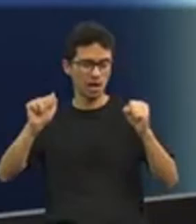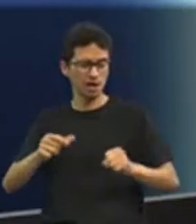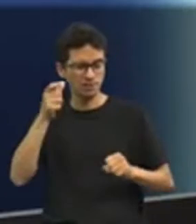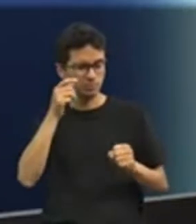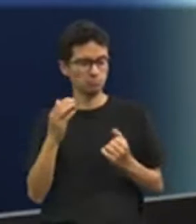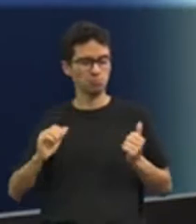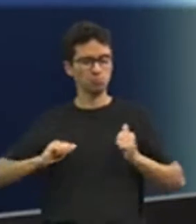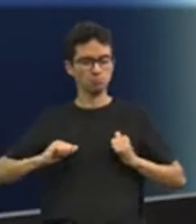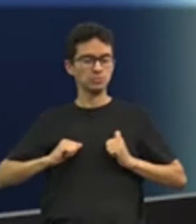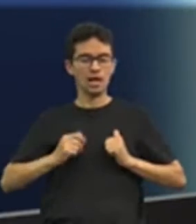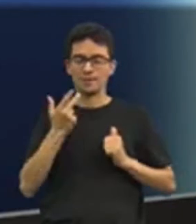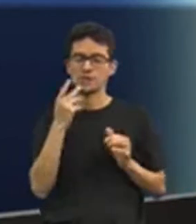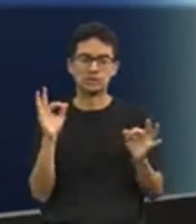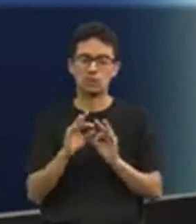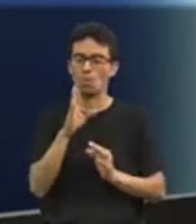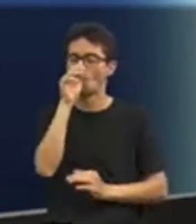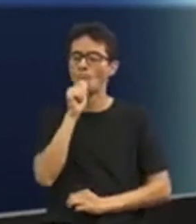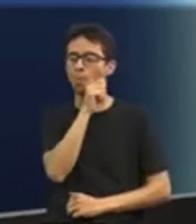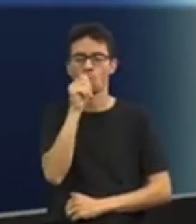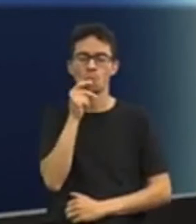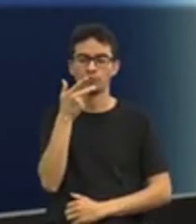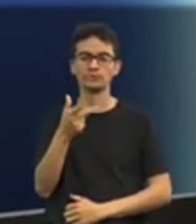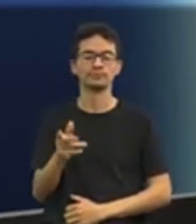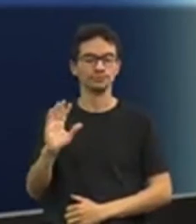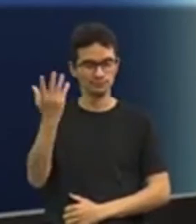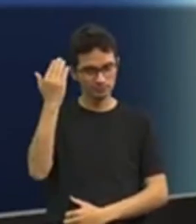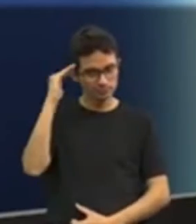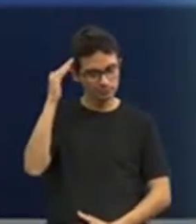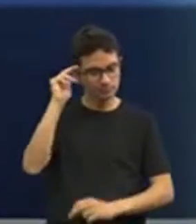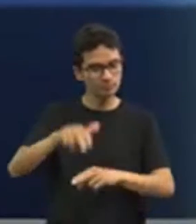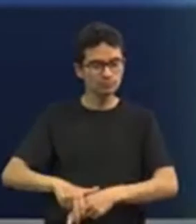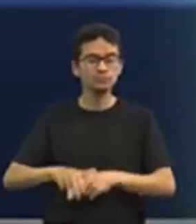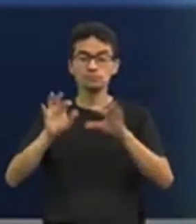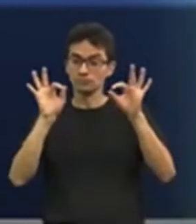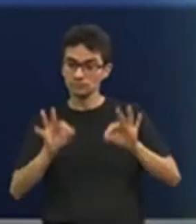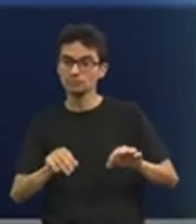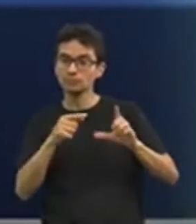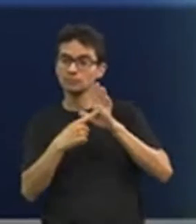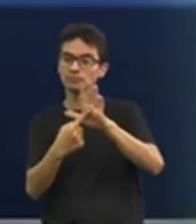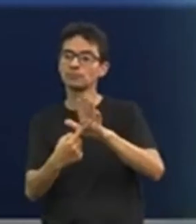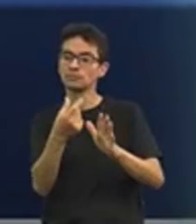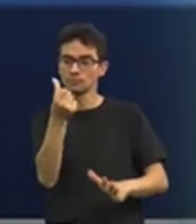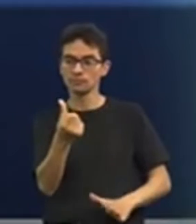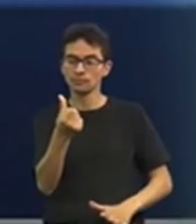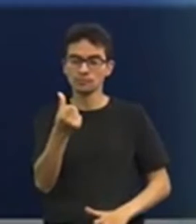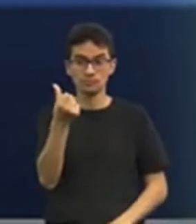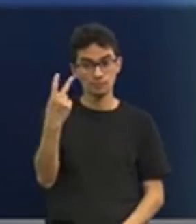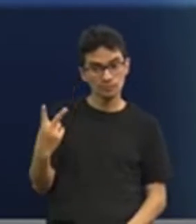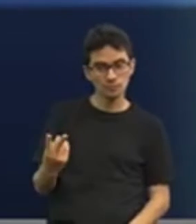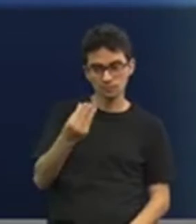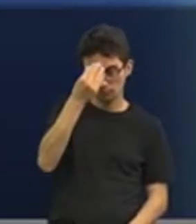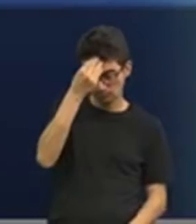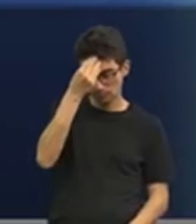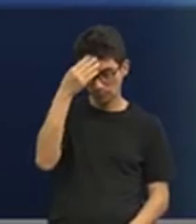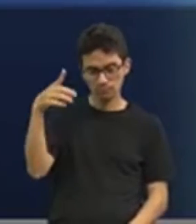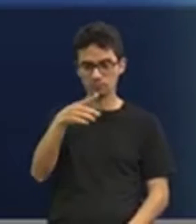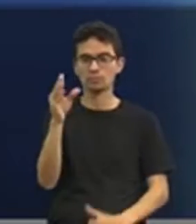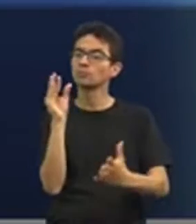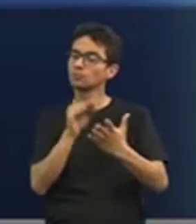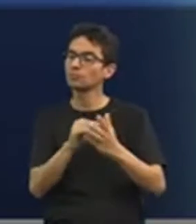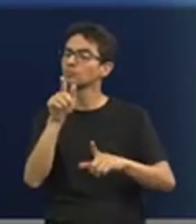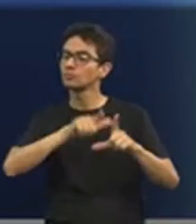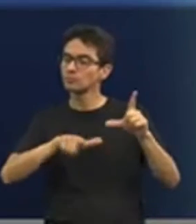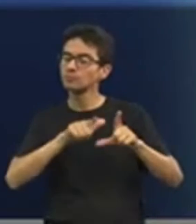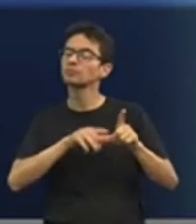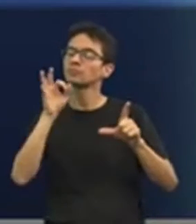bastante Imparcial porque ela não vai contar a ninguém o que tá acontecendo certo portanto em 62 você deve